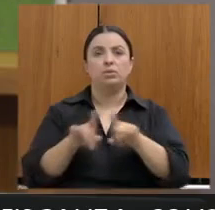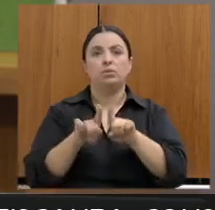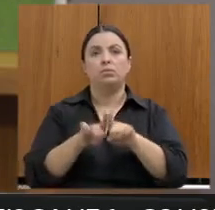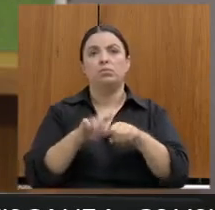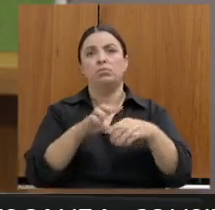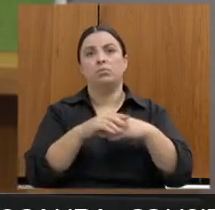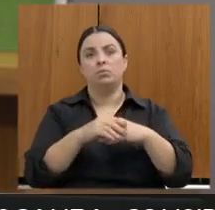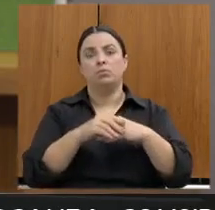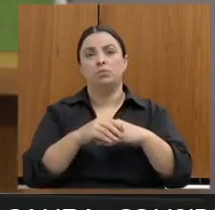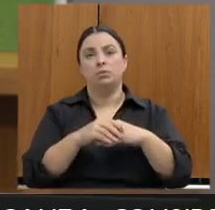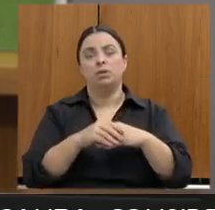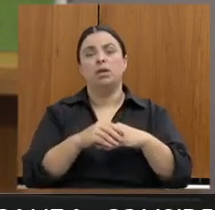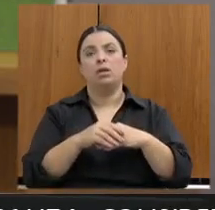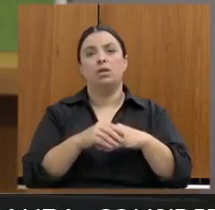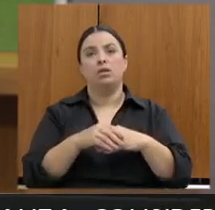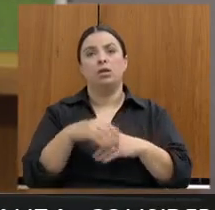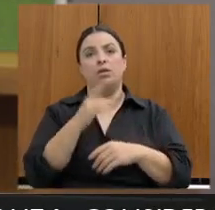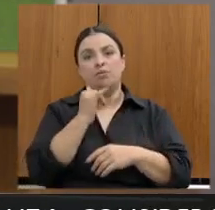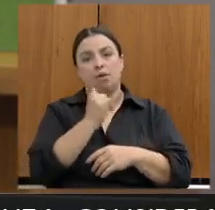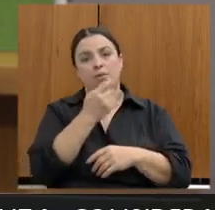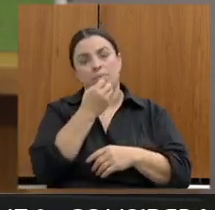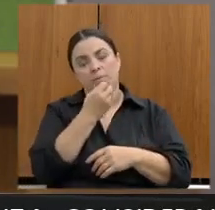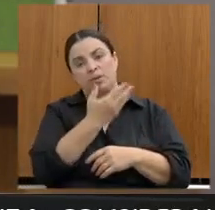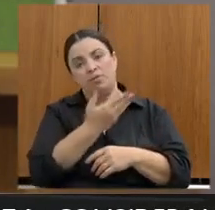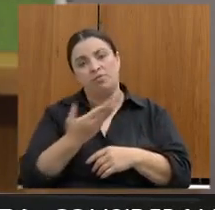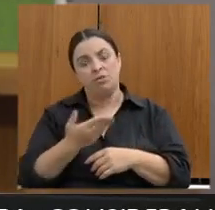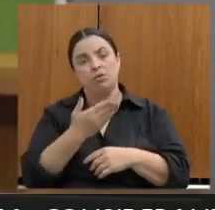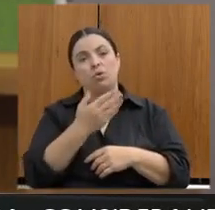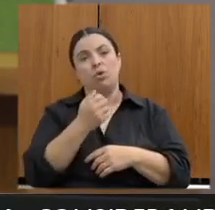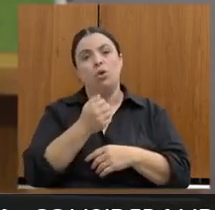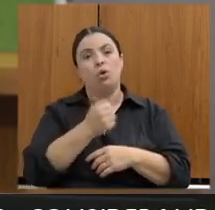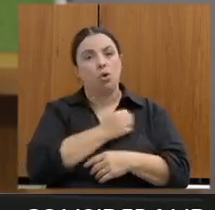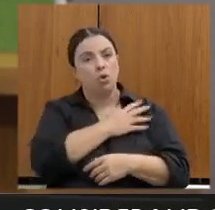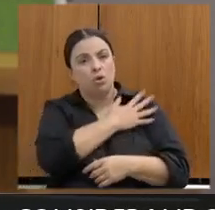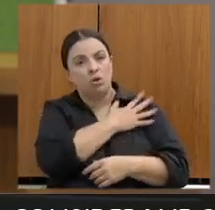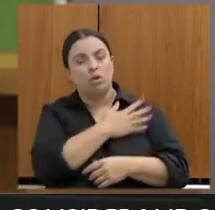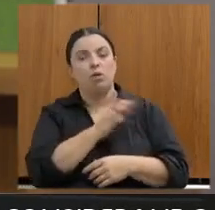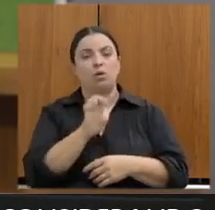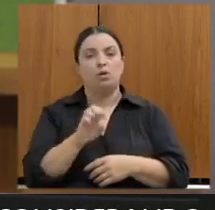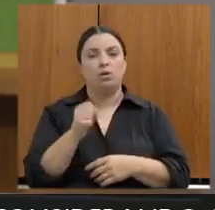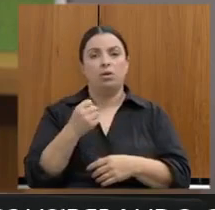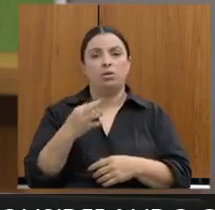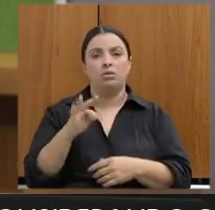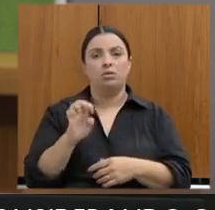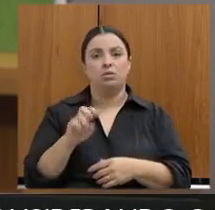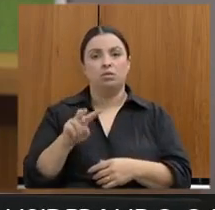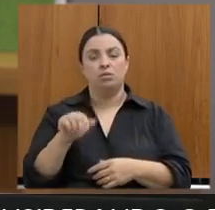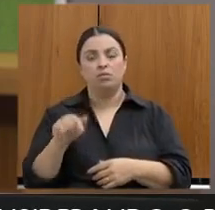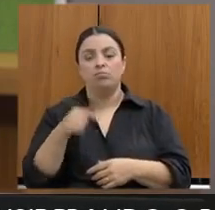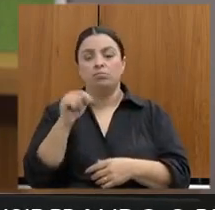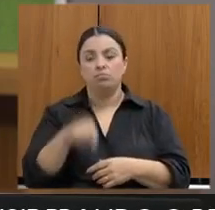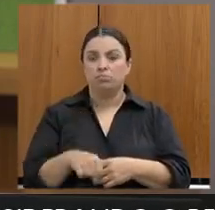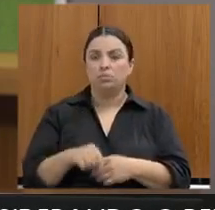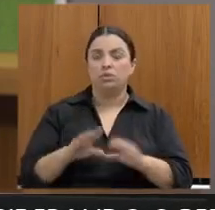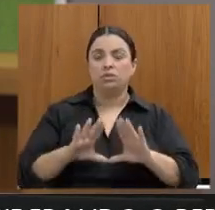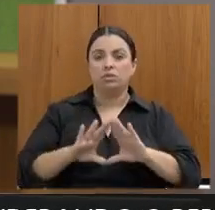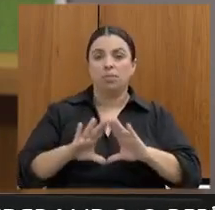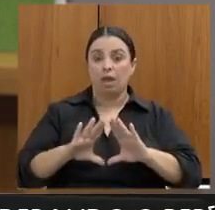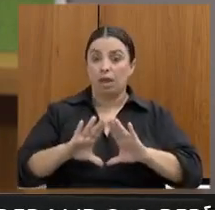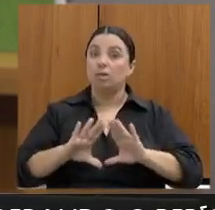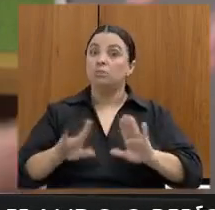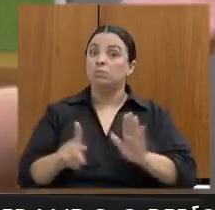cumprimento seja muito bem-vindo coronel esterro né aqui na na nossa casa casa do